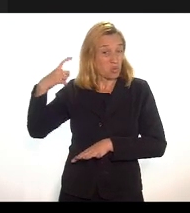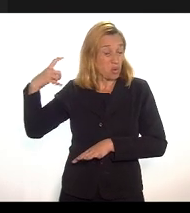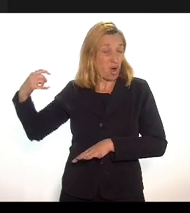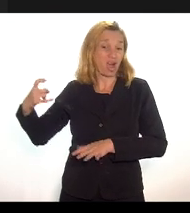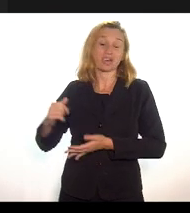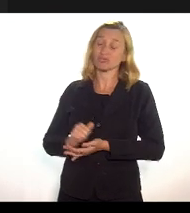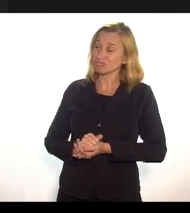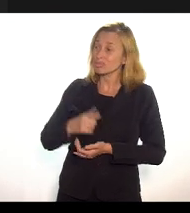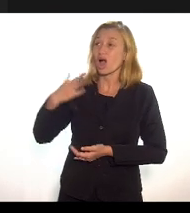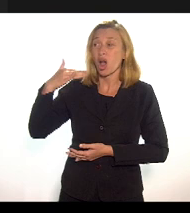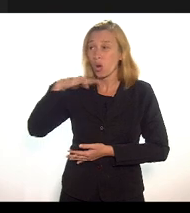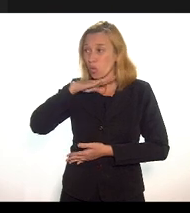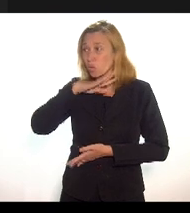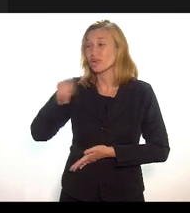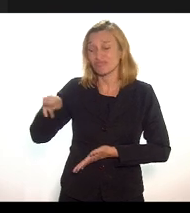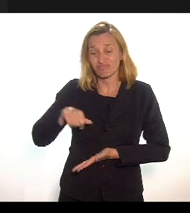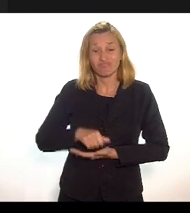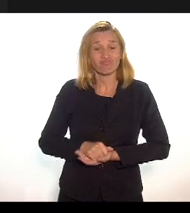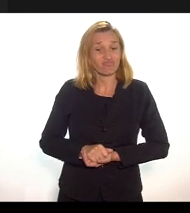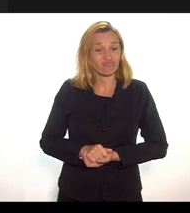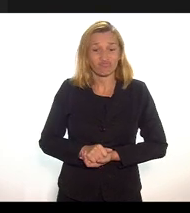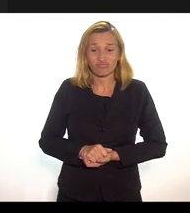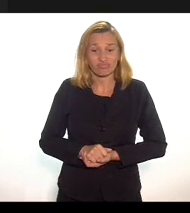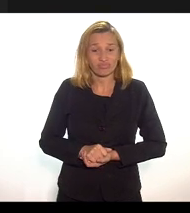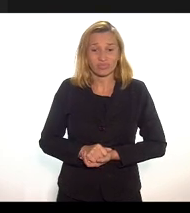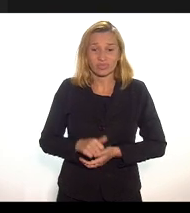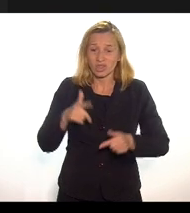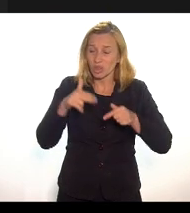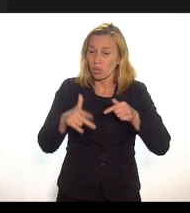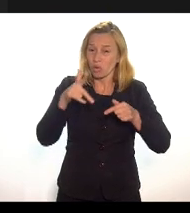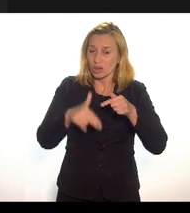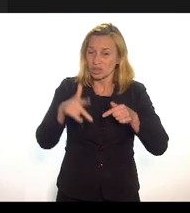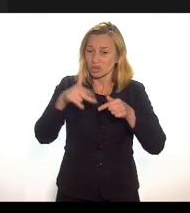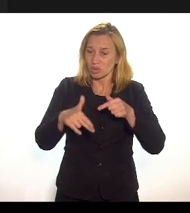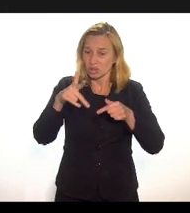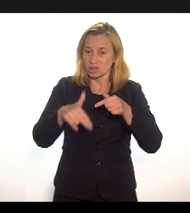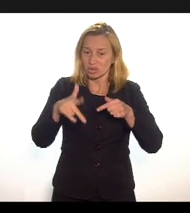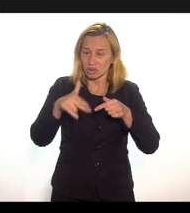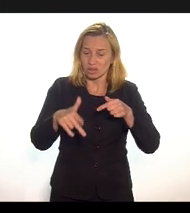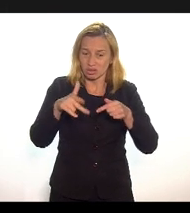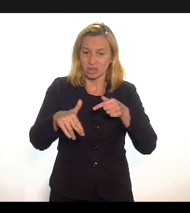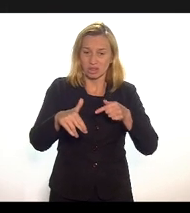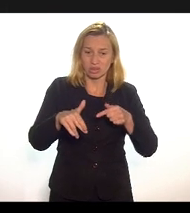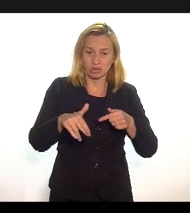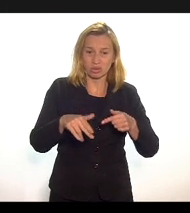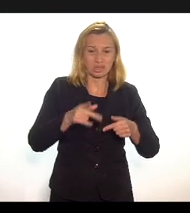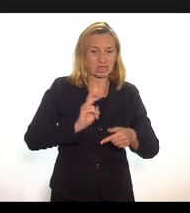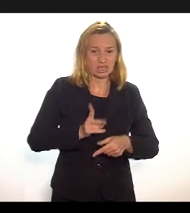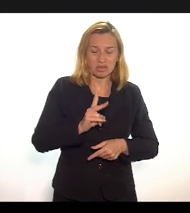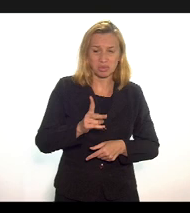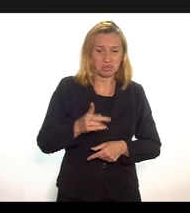Está ruim e a senhora está com o vídeo fechado, não é isso?